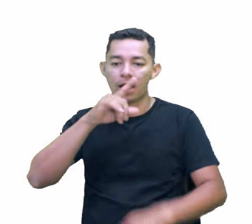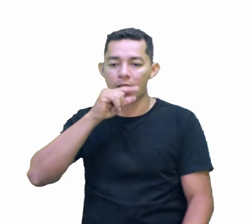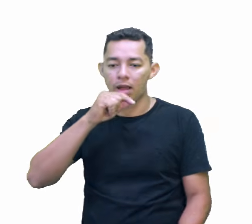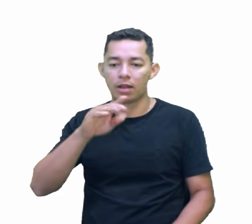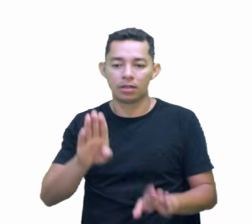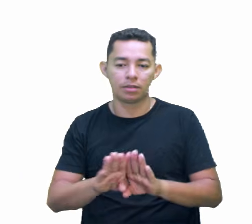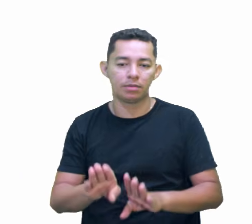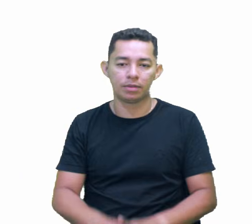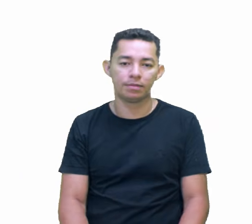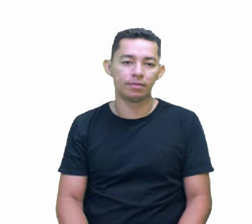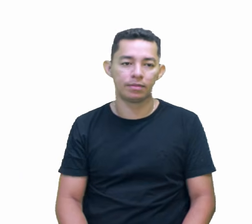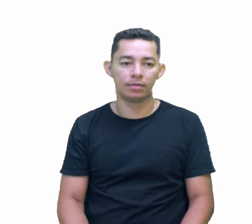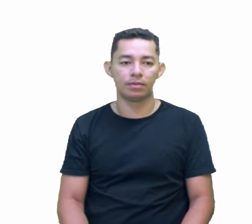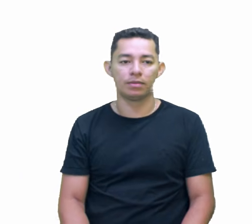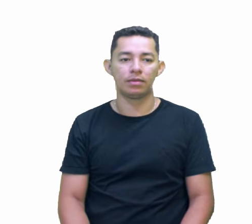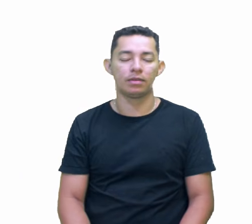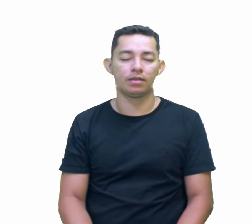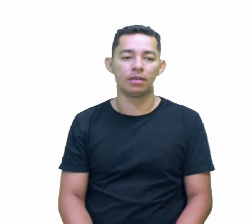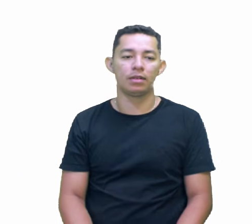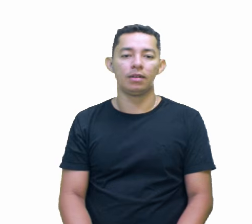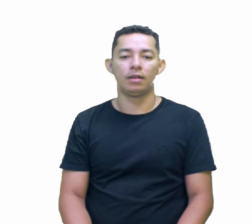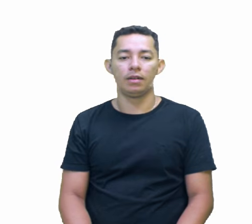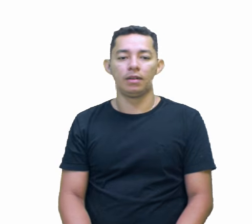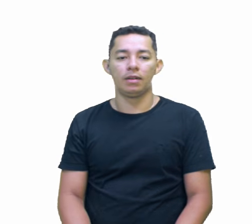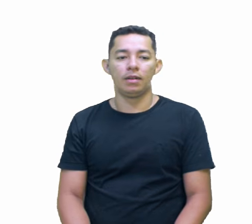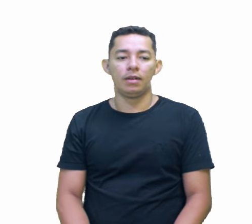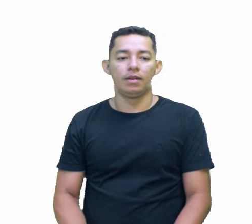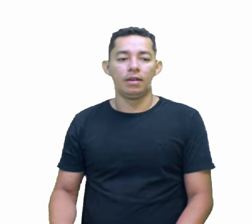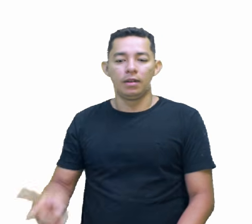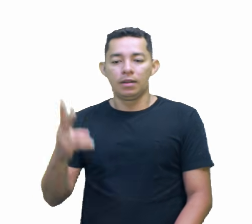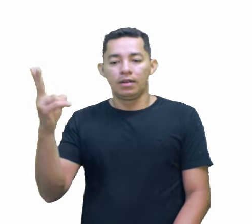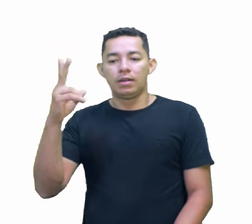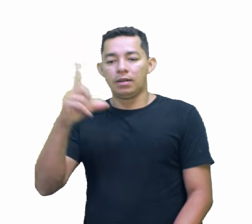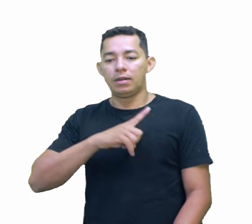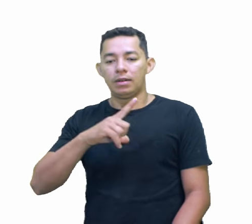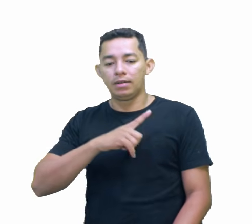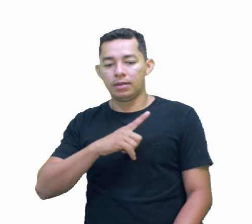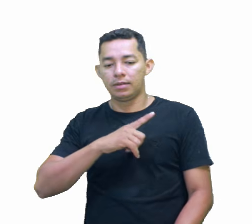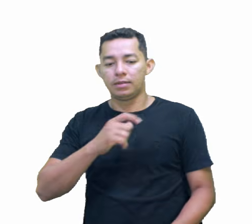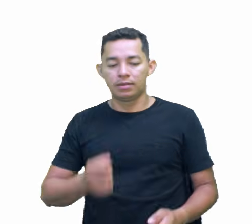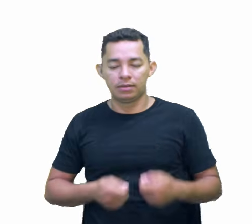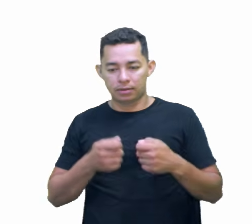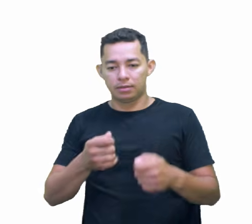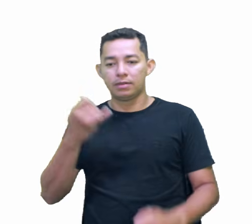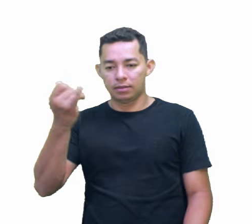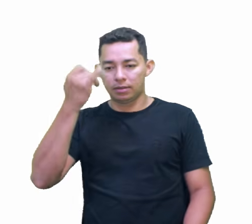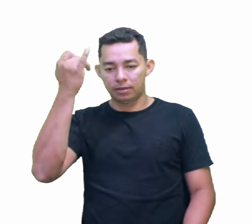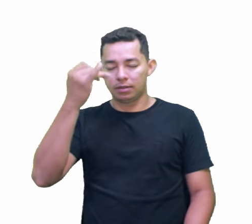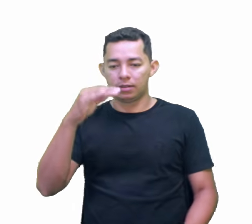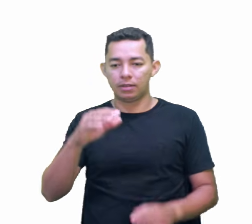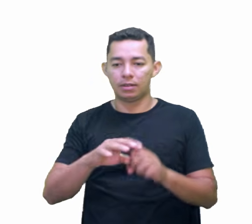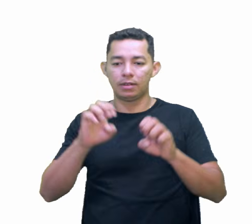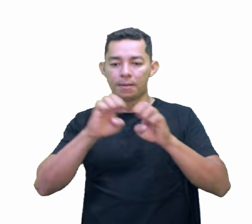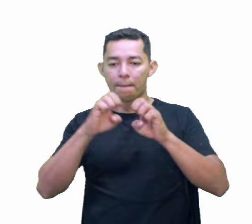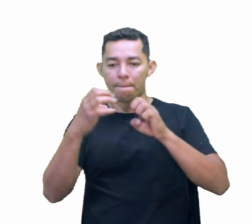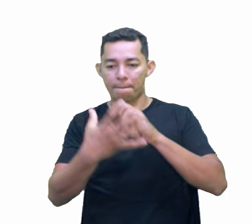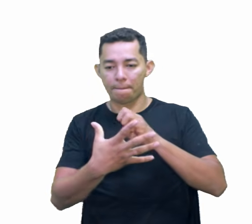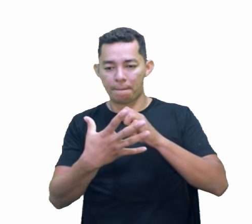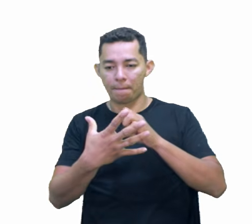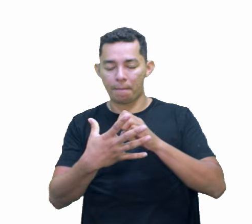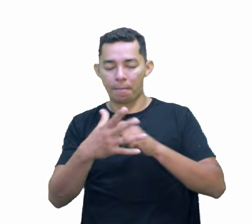facilidade. O vento também ele tem uma ação muito importante, né, na ecologia, através aí